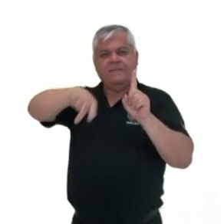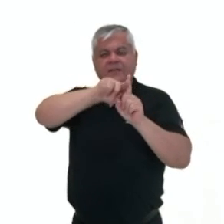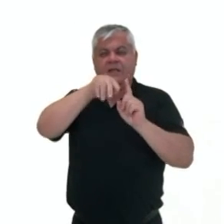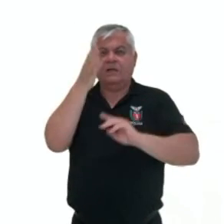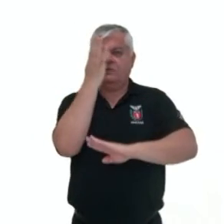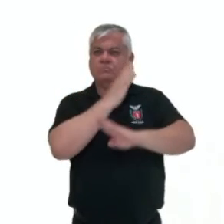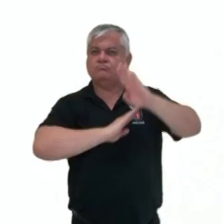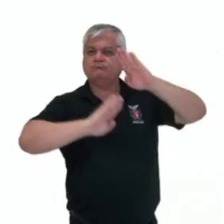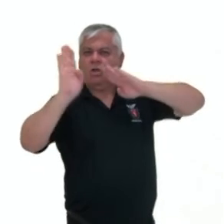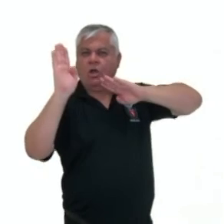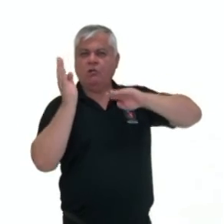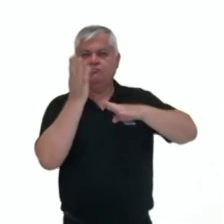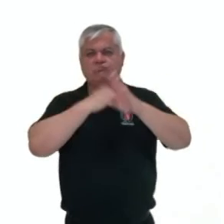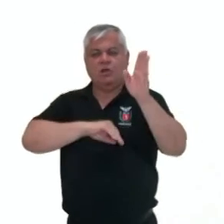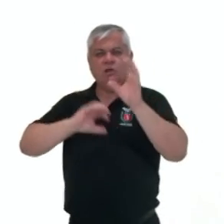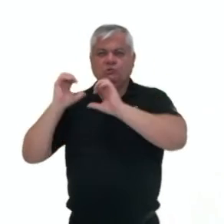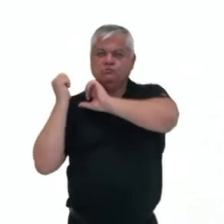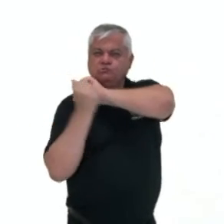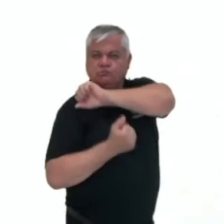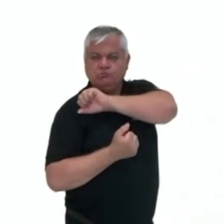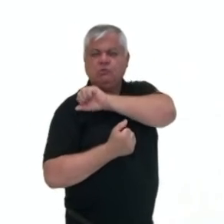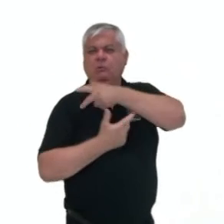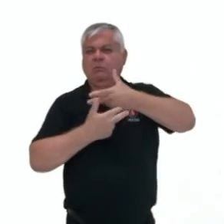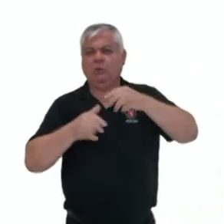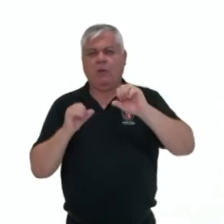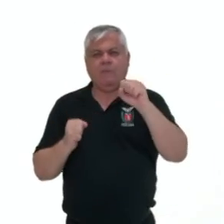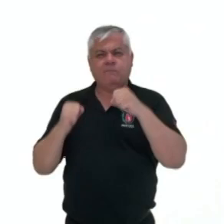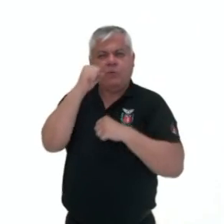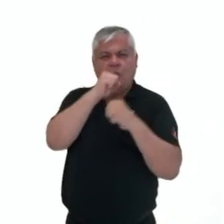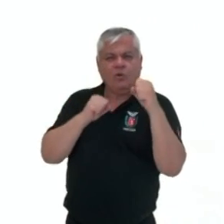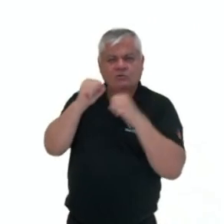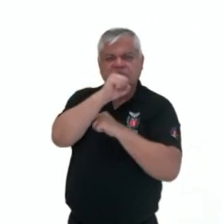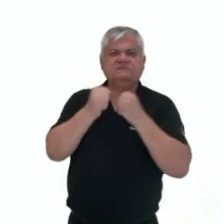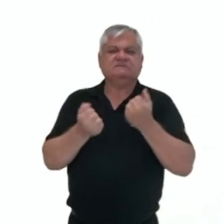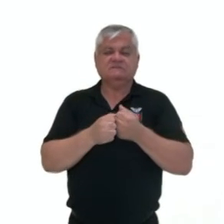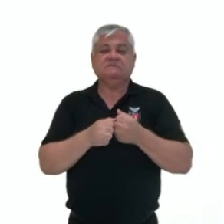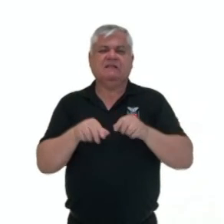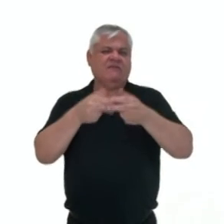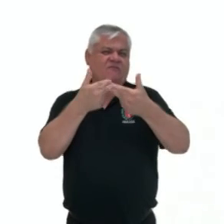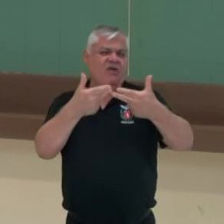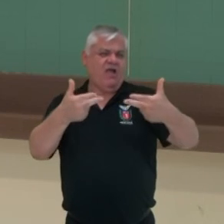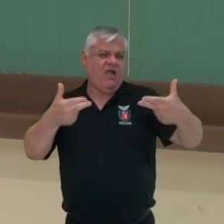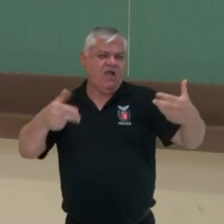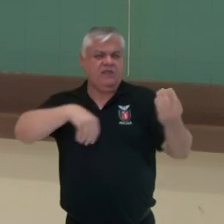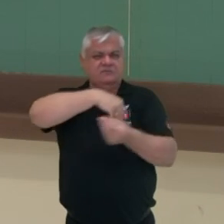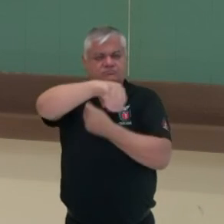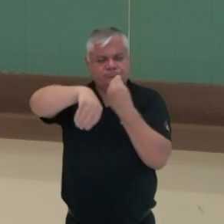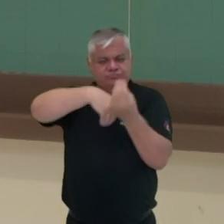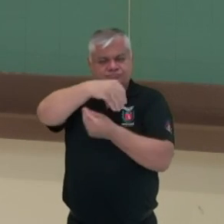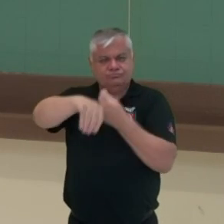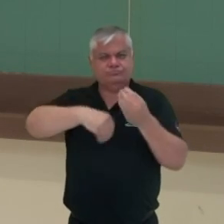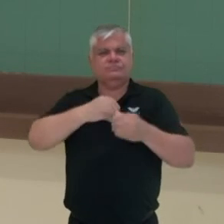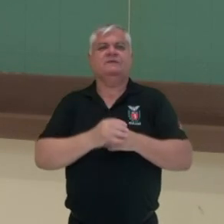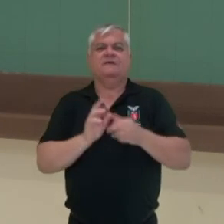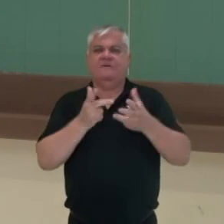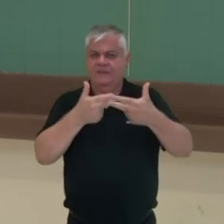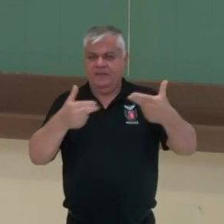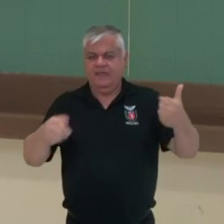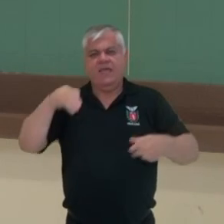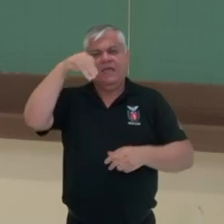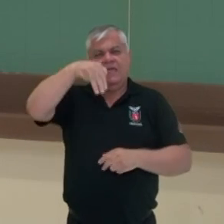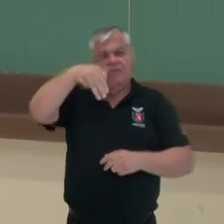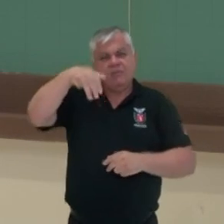karatê, judô, taekwondo, boxe, ninjutsu e artes marciais mistas, que é conhecida como